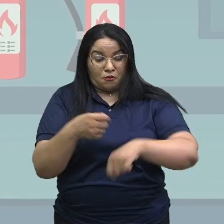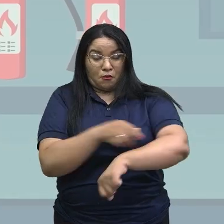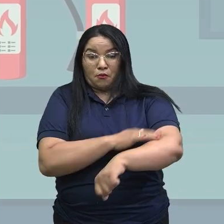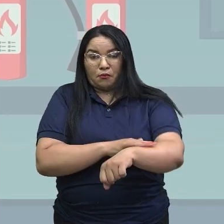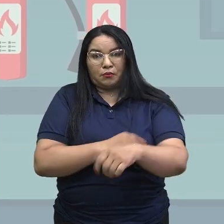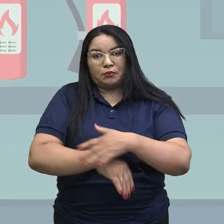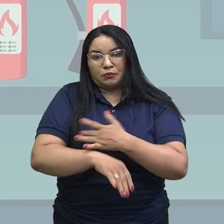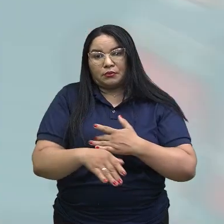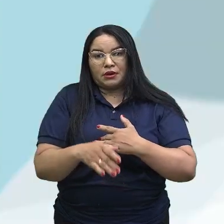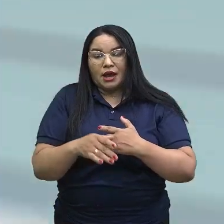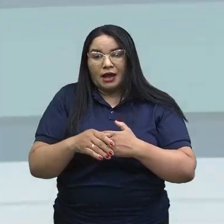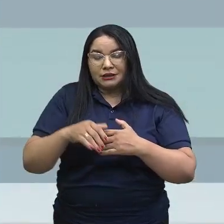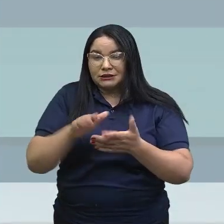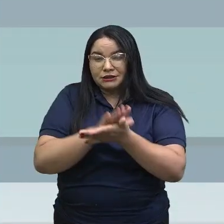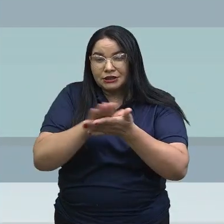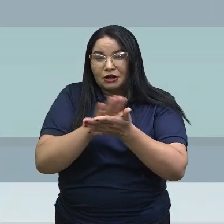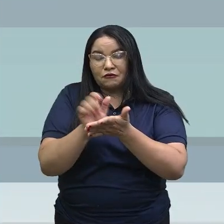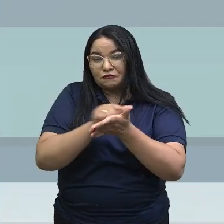olhos.